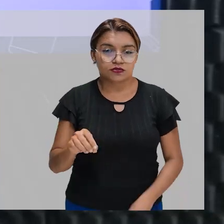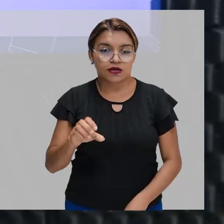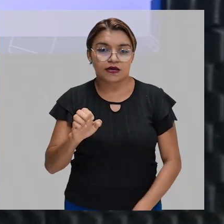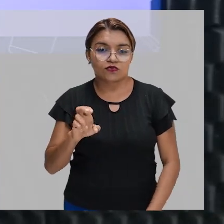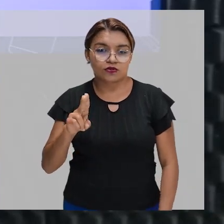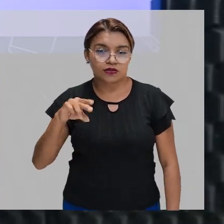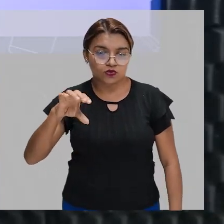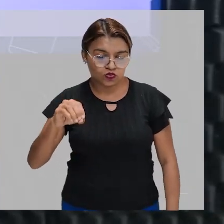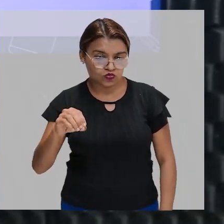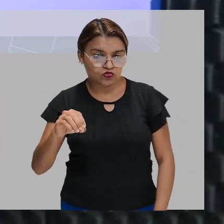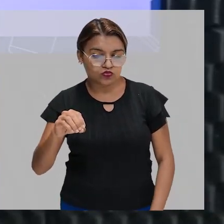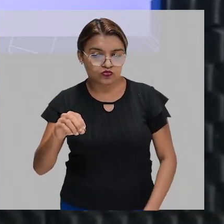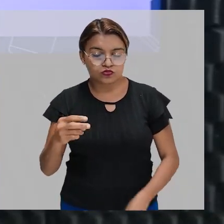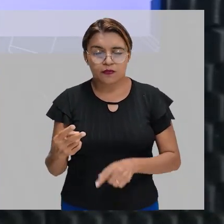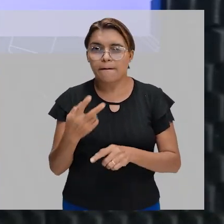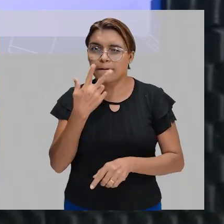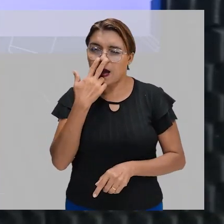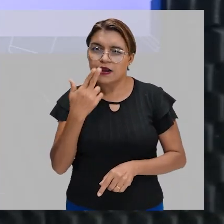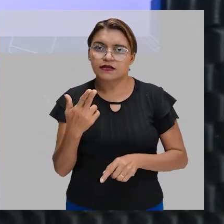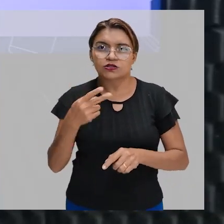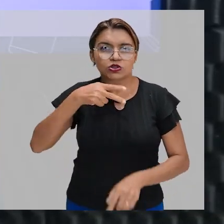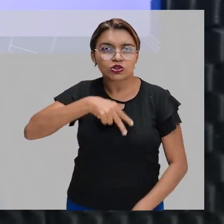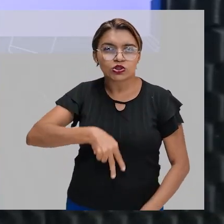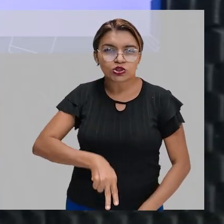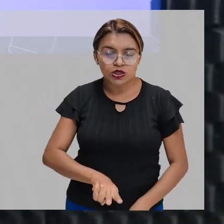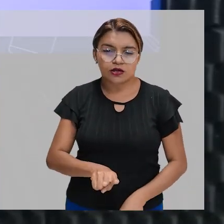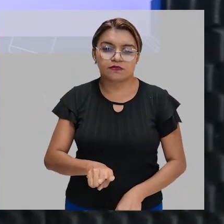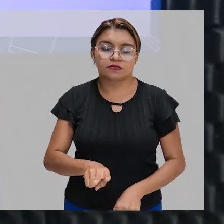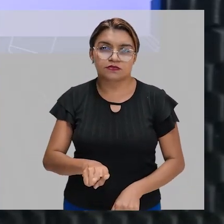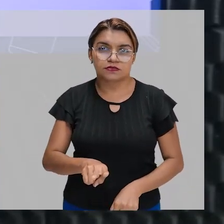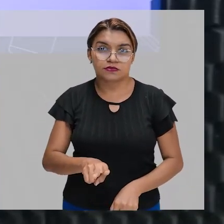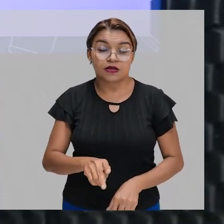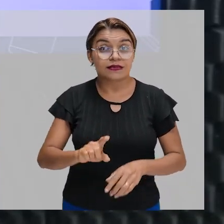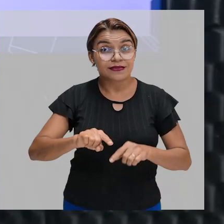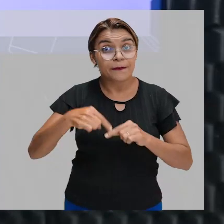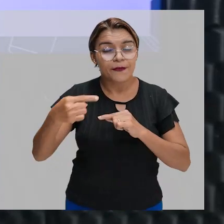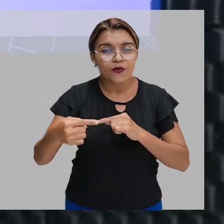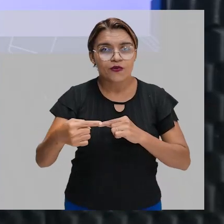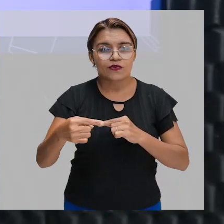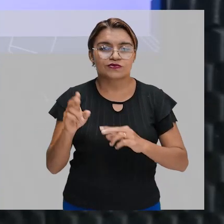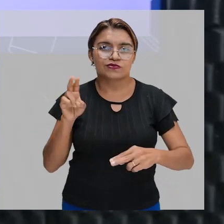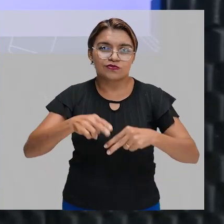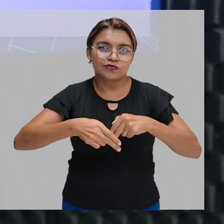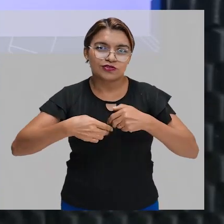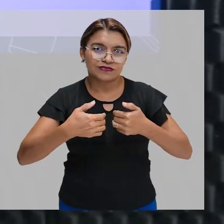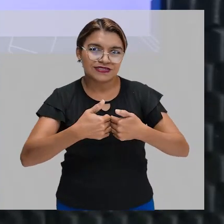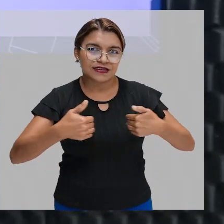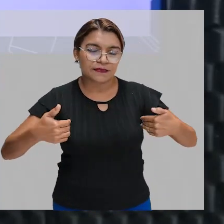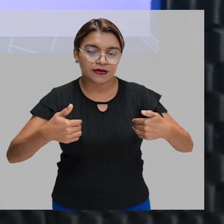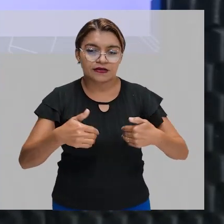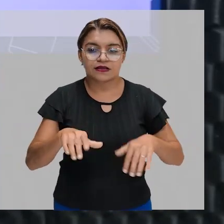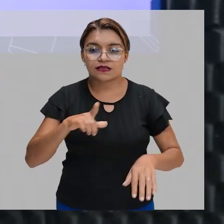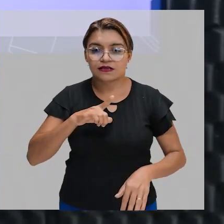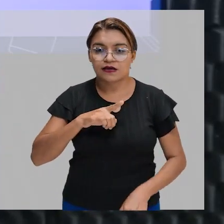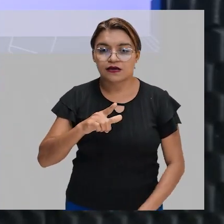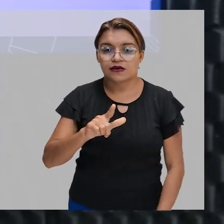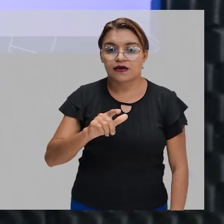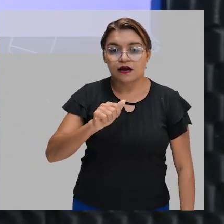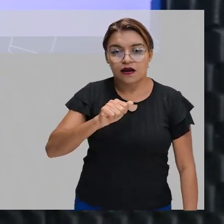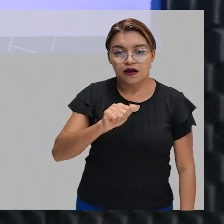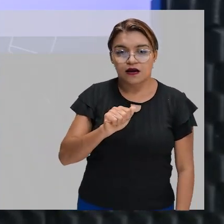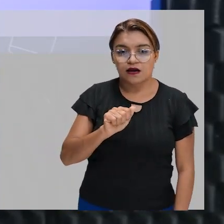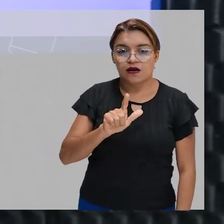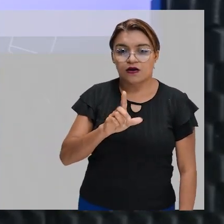na mesma época tá nos motivos ela se separam aí a gente tem garrê Almeida